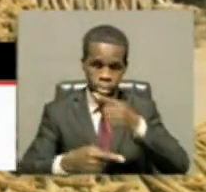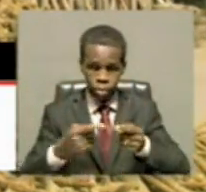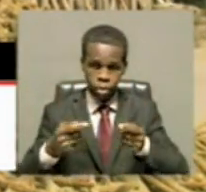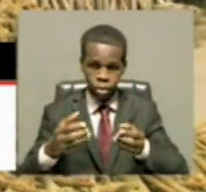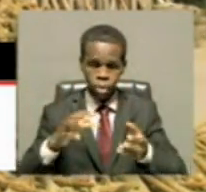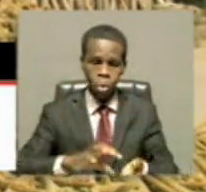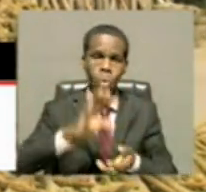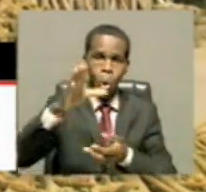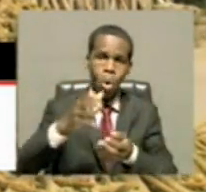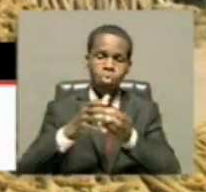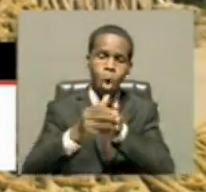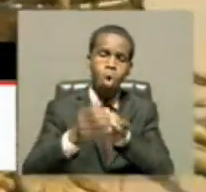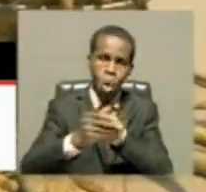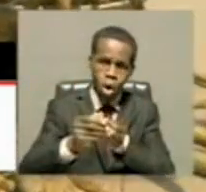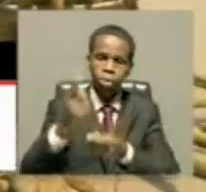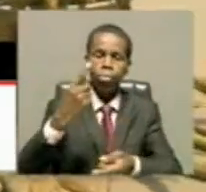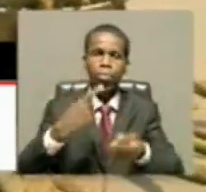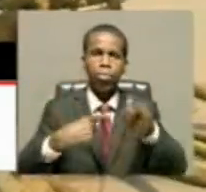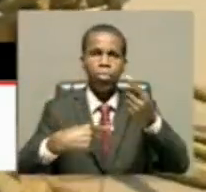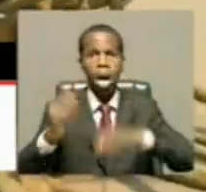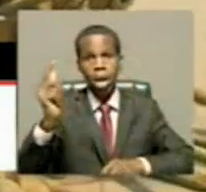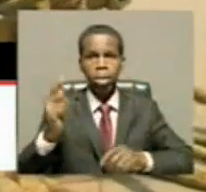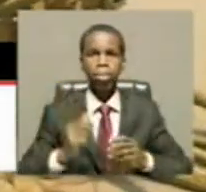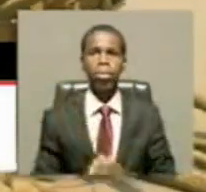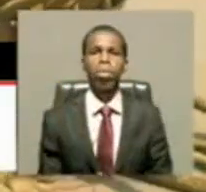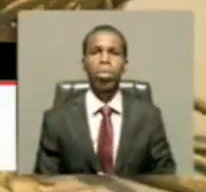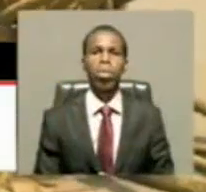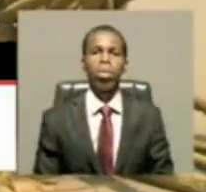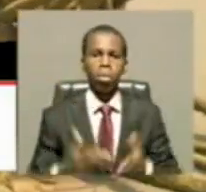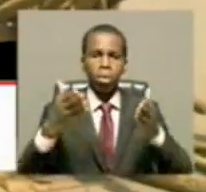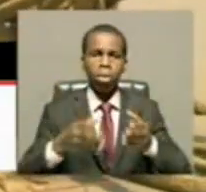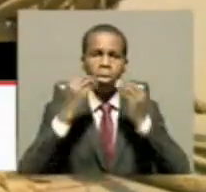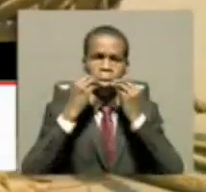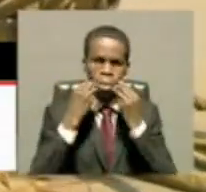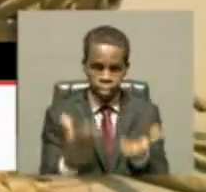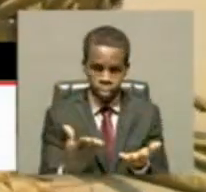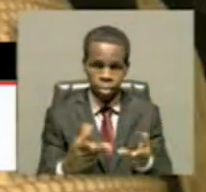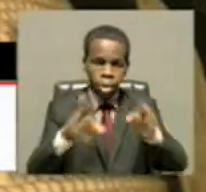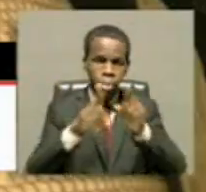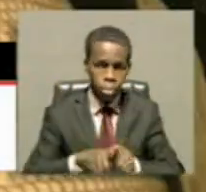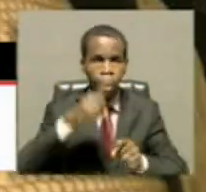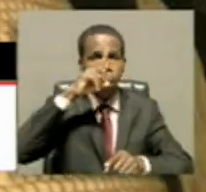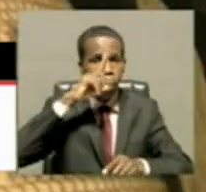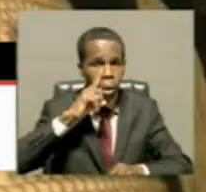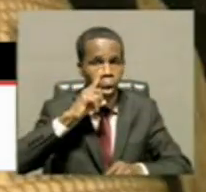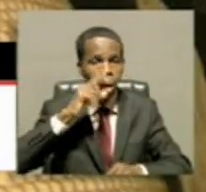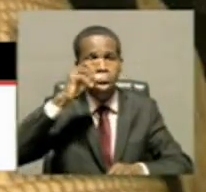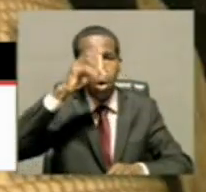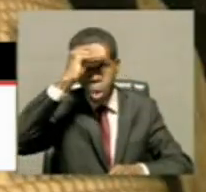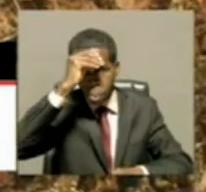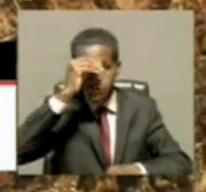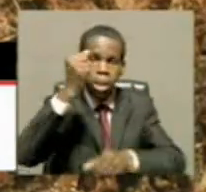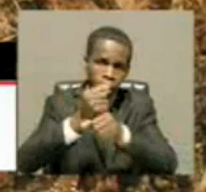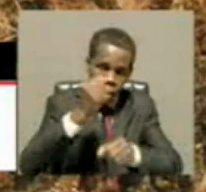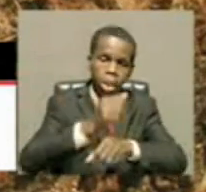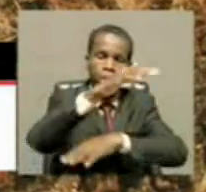a seguir será de procurar maneira de escoar o produto. Na sua fazenda, José Joaquim empregou 8 pessoas e